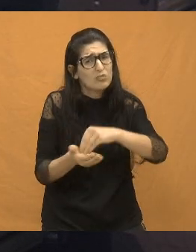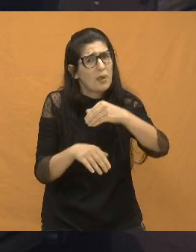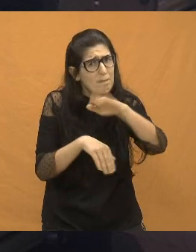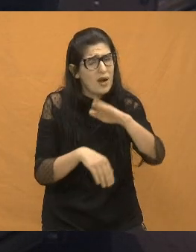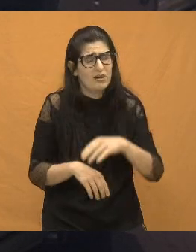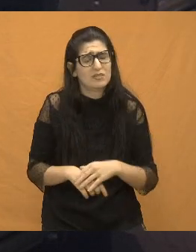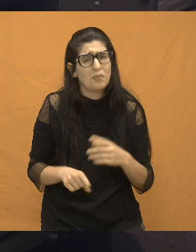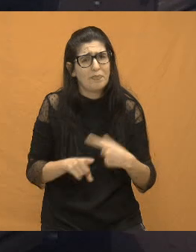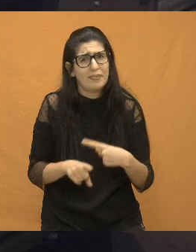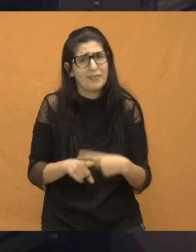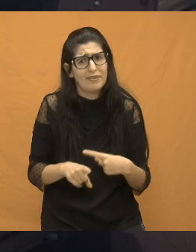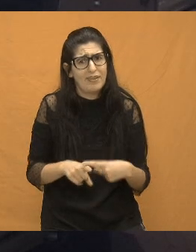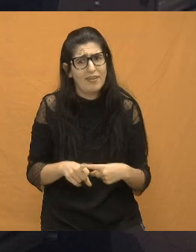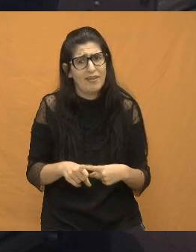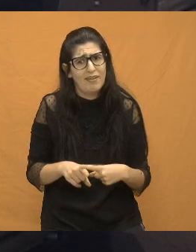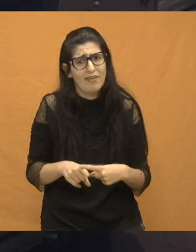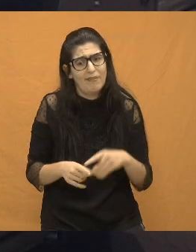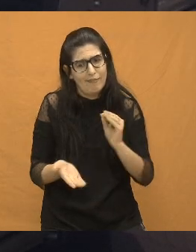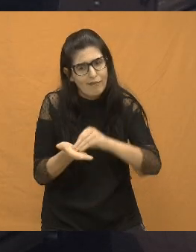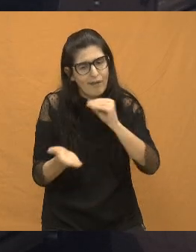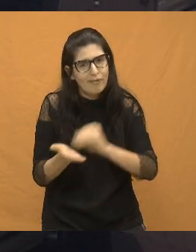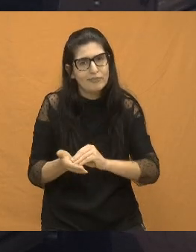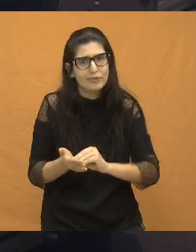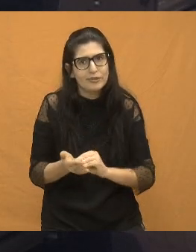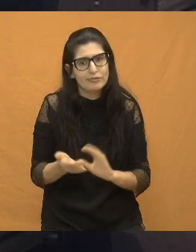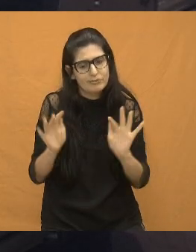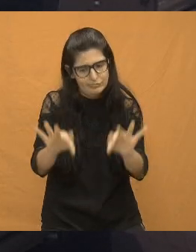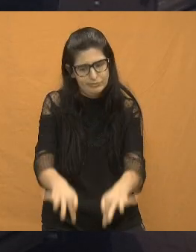exercício, que ainda será finalizado.